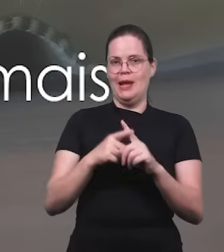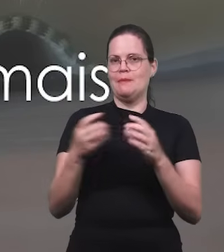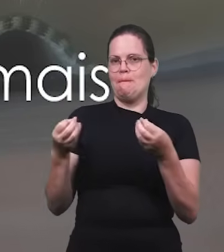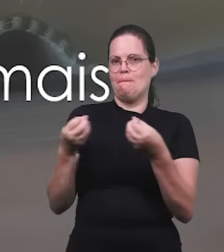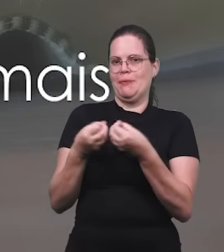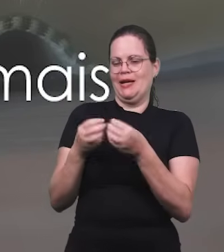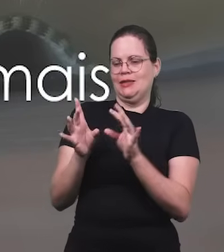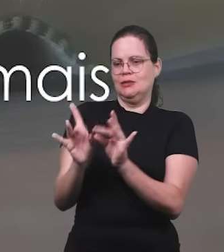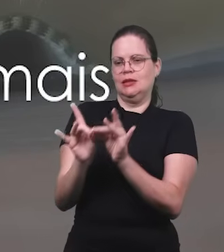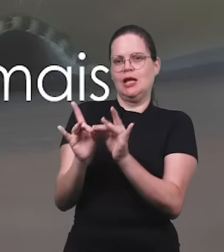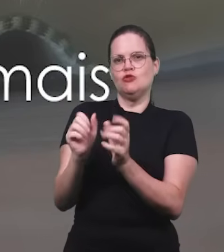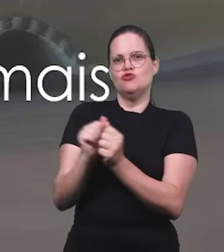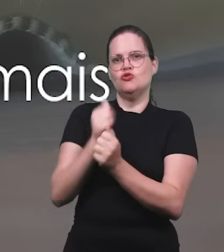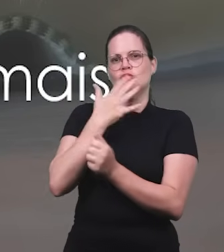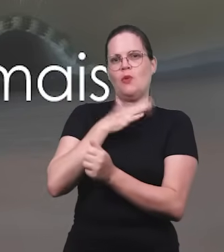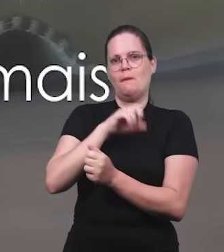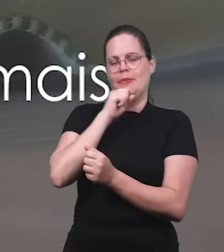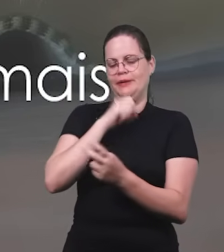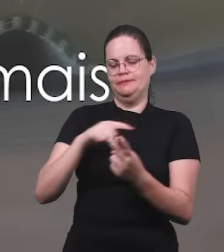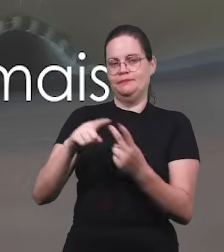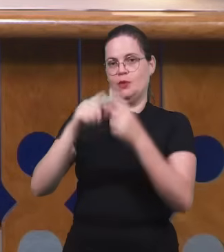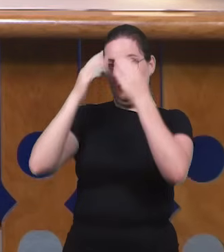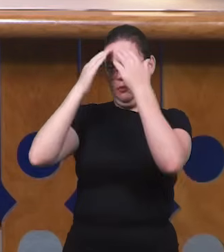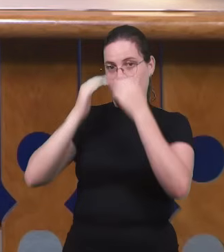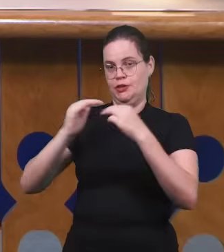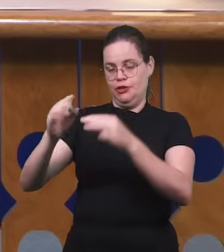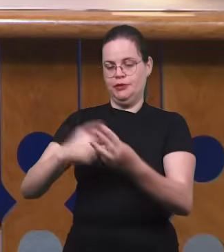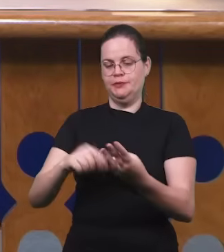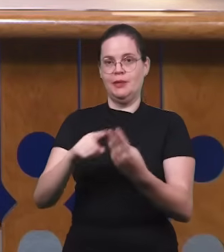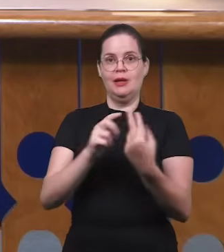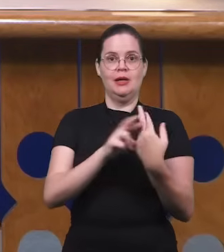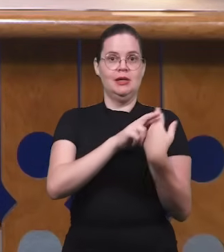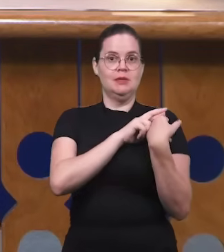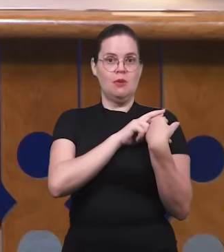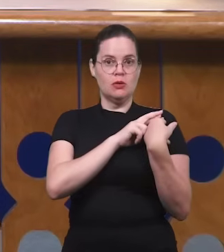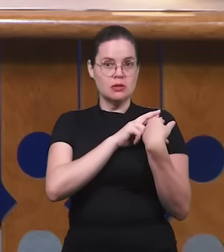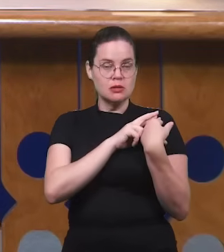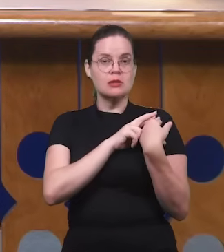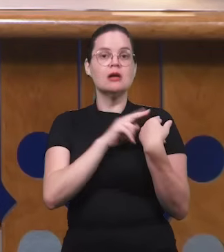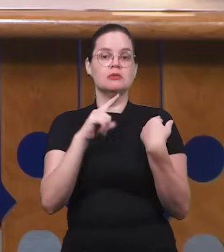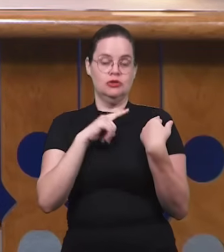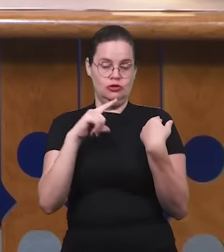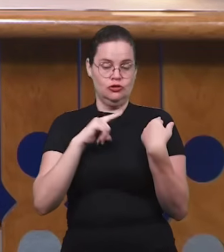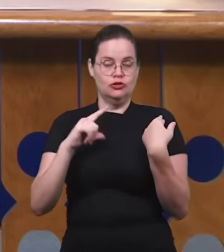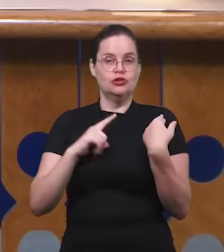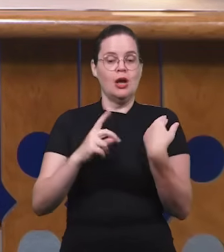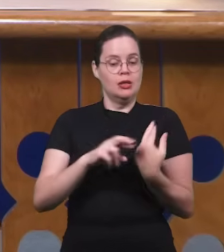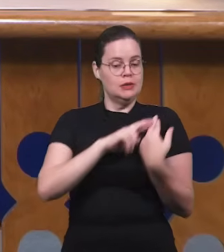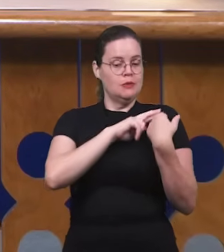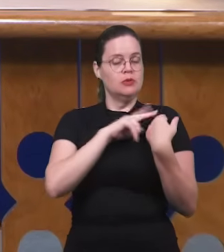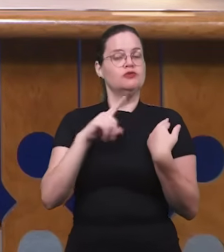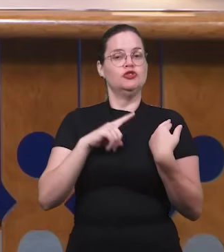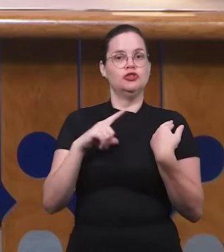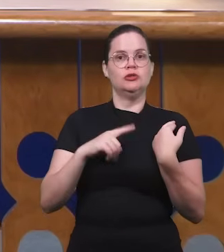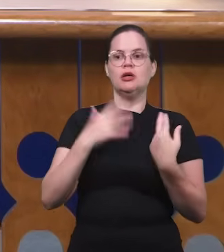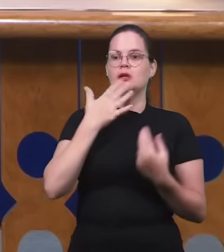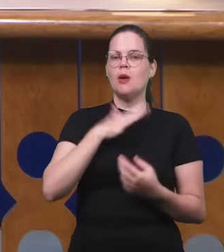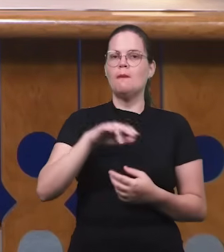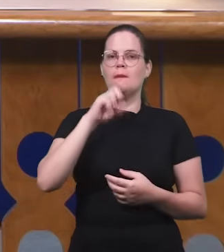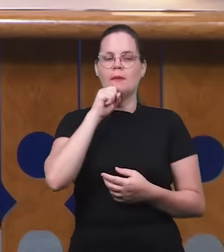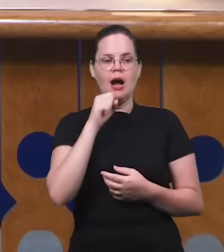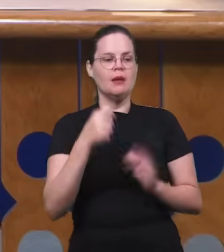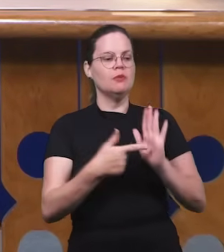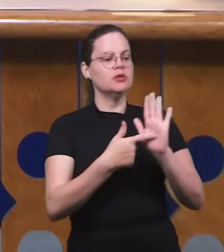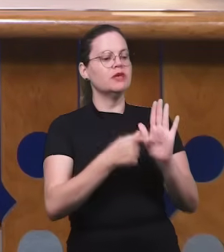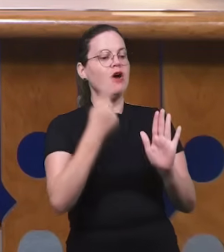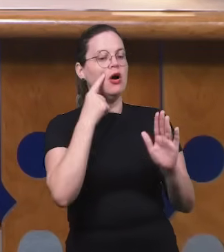obediente, responsável e cada vez mais o pai confiava a ele assuntos importantes. Então,